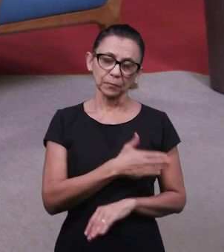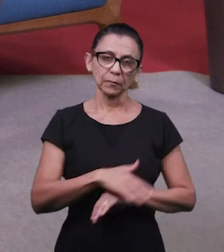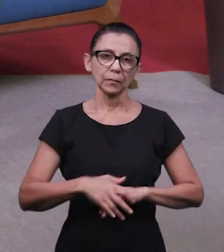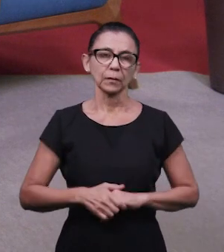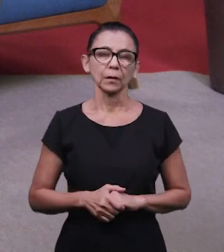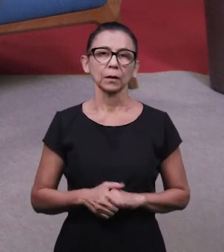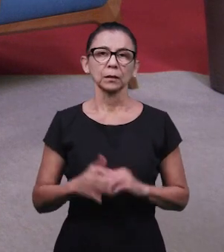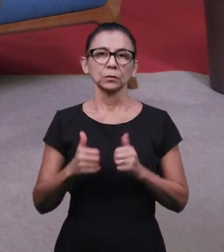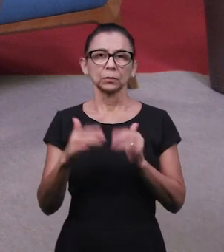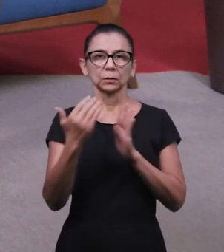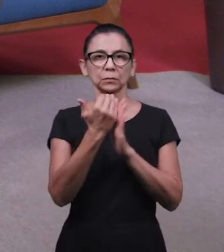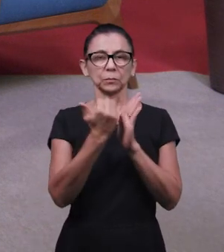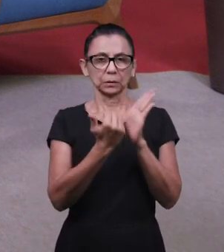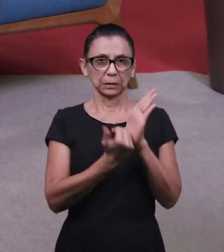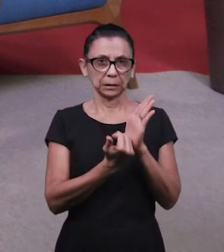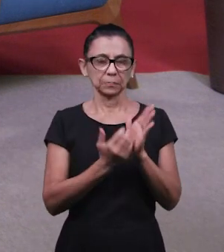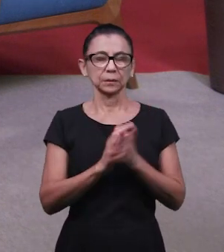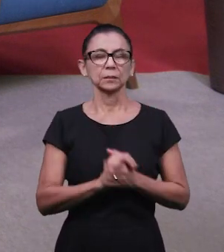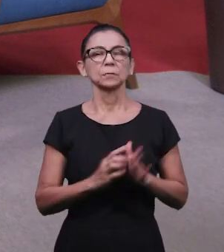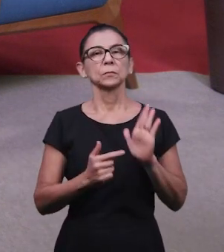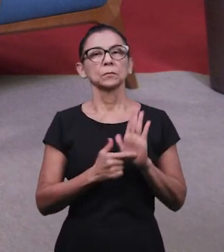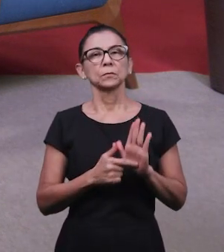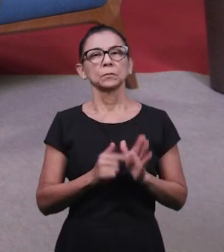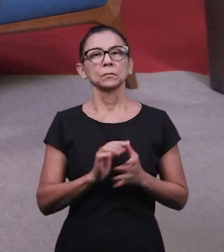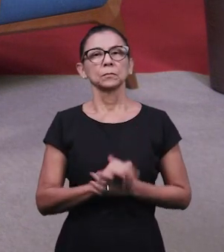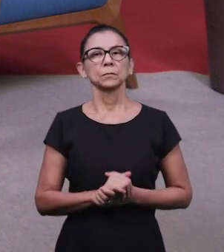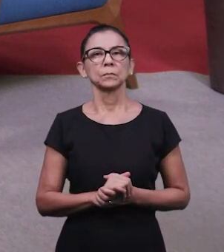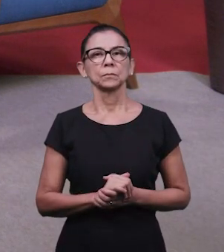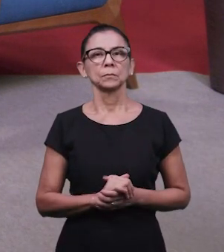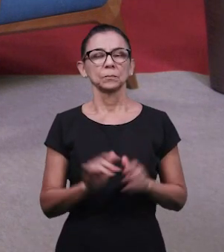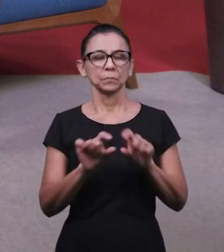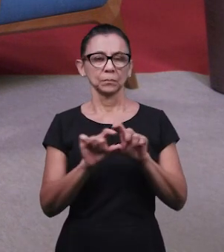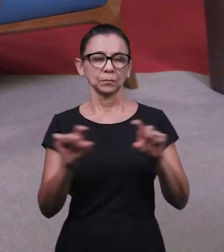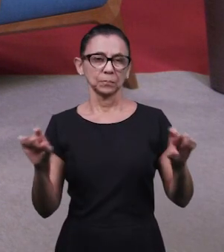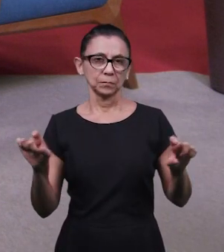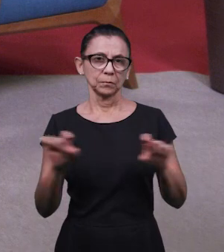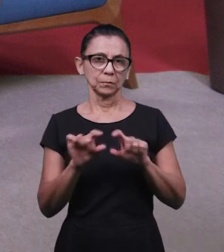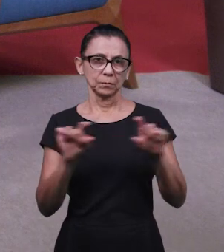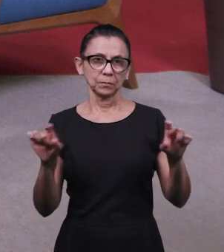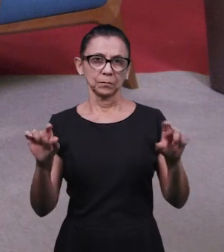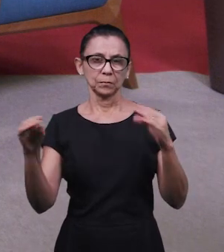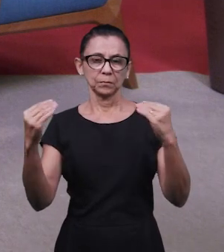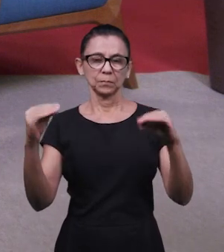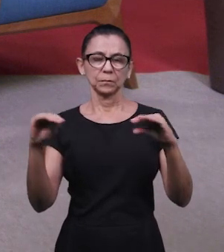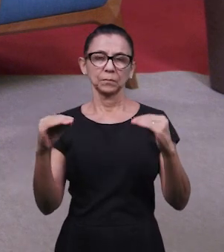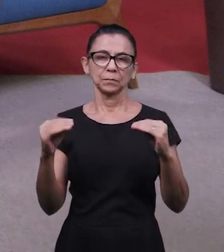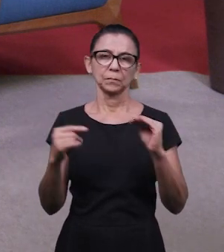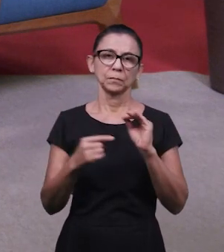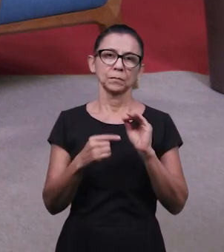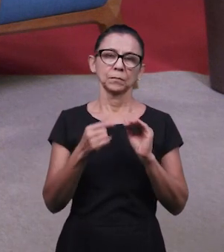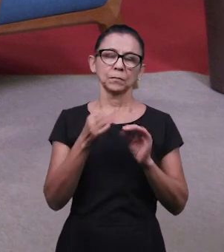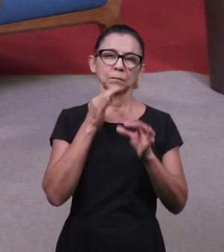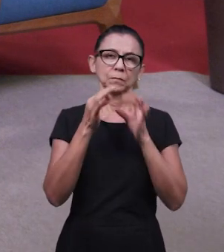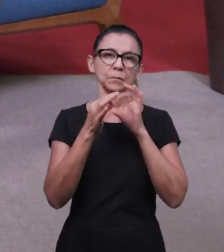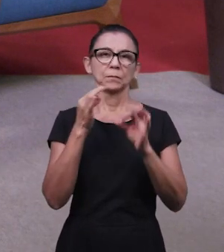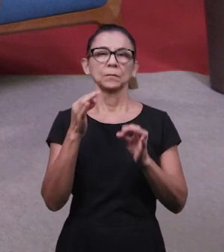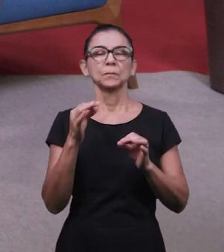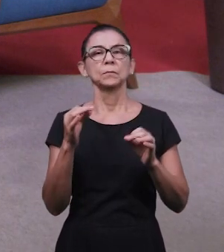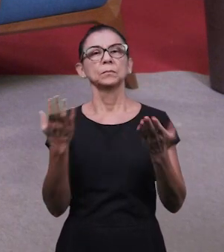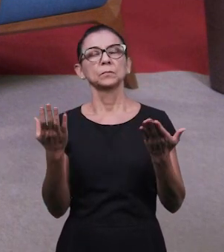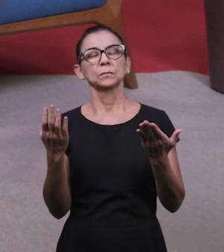do Espírito Santo, porque pela palavra venceremos todas as coisas. Glória a Glória a Jesus.